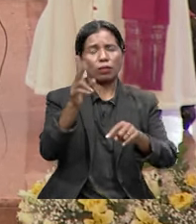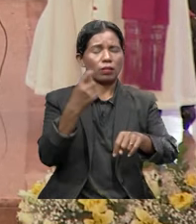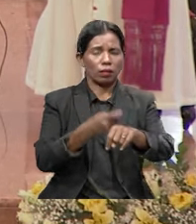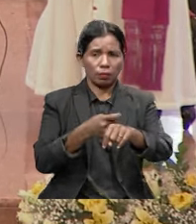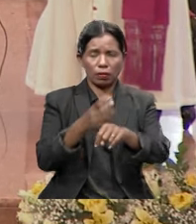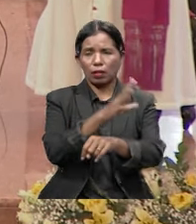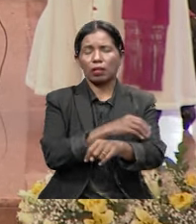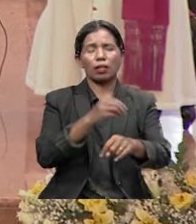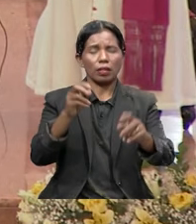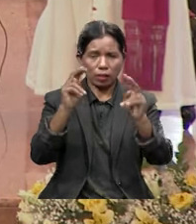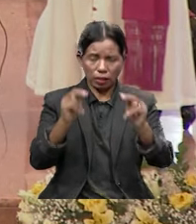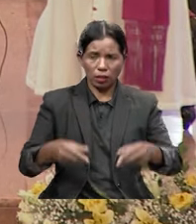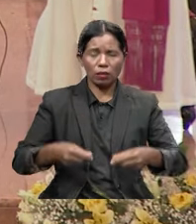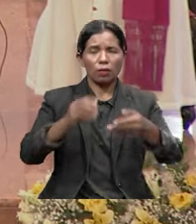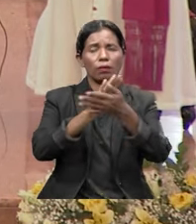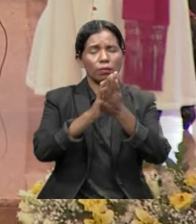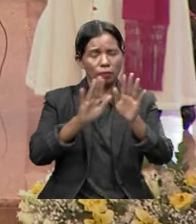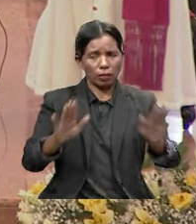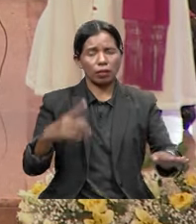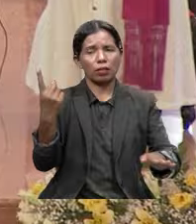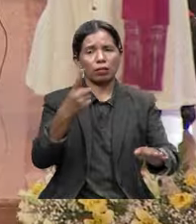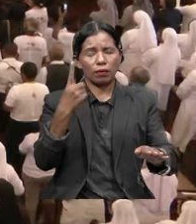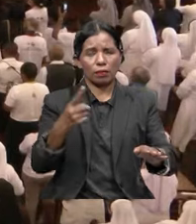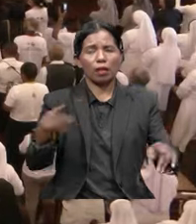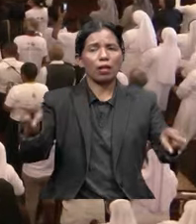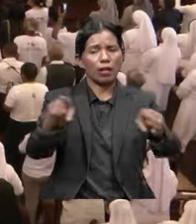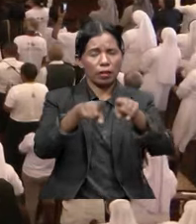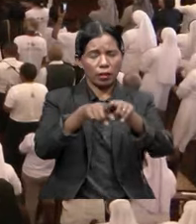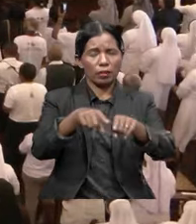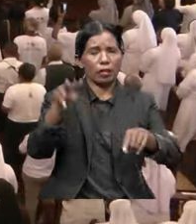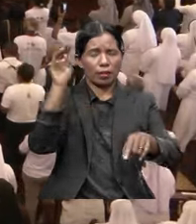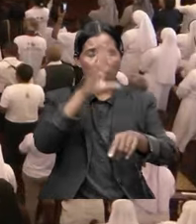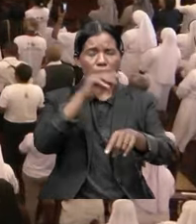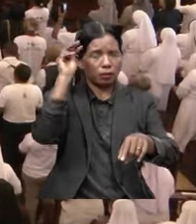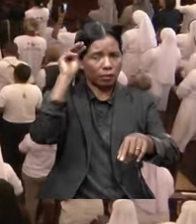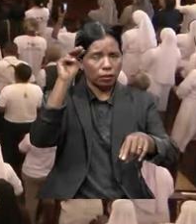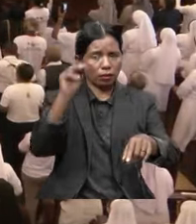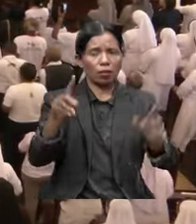função, mas betem que for benção no fatin, consola sai ministro compaixão Nian, no